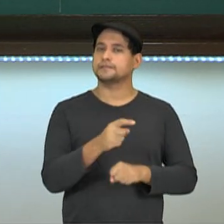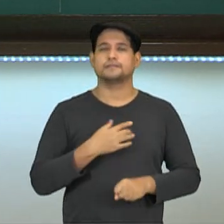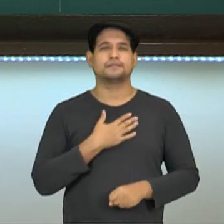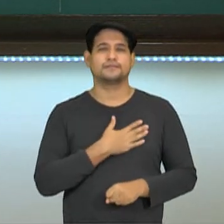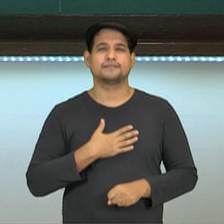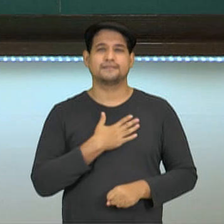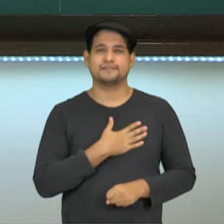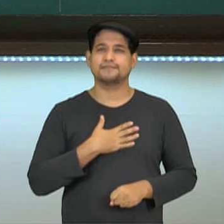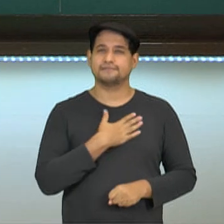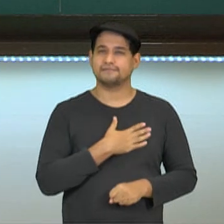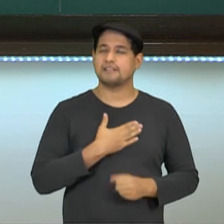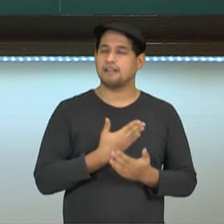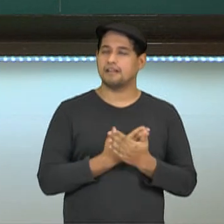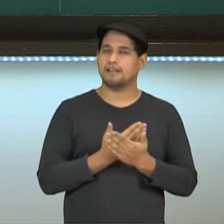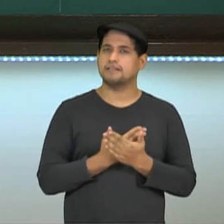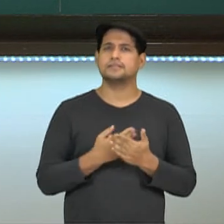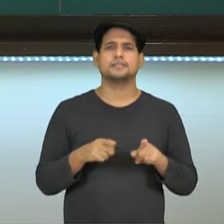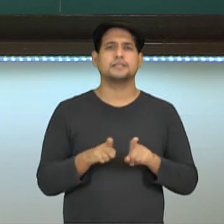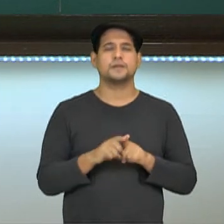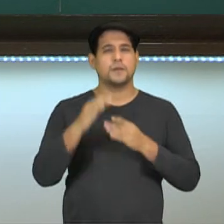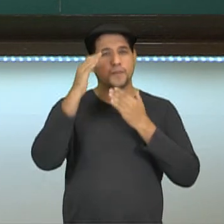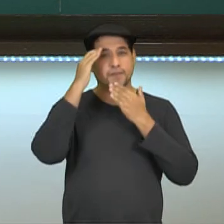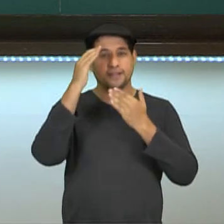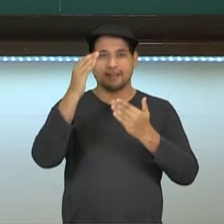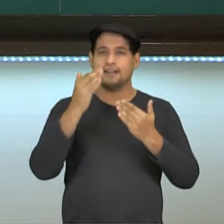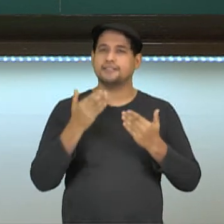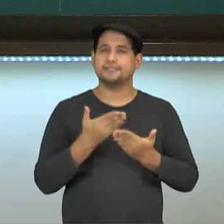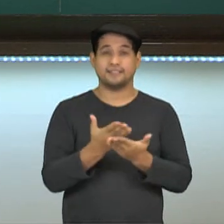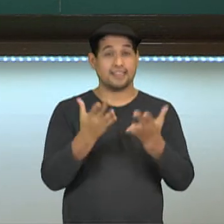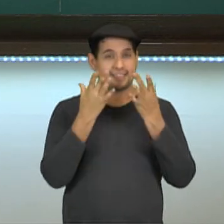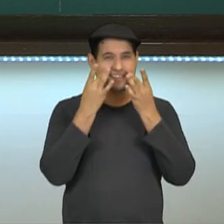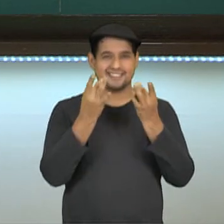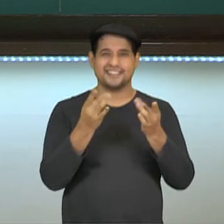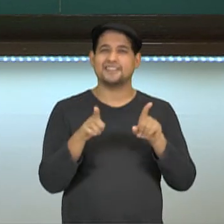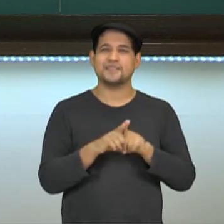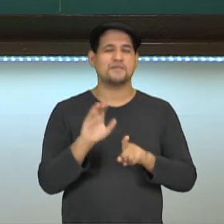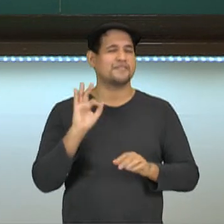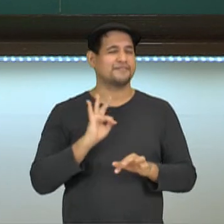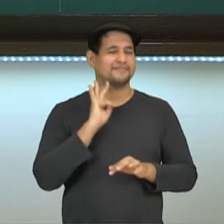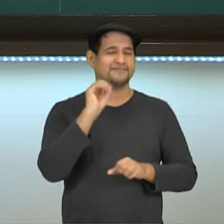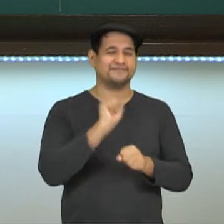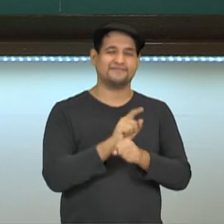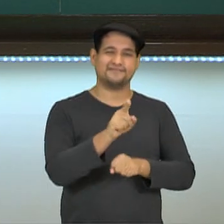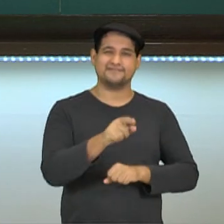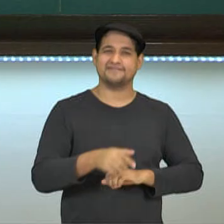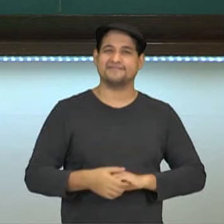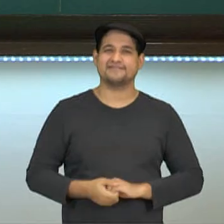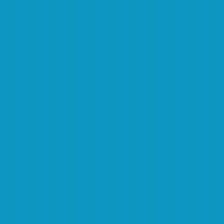tenha gostado dessa aula, eu agradeço aqui a sua atenção e até mais!